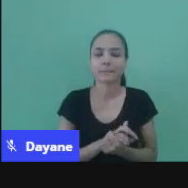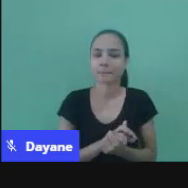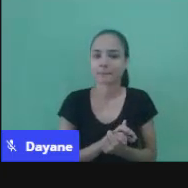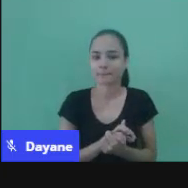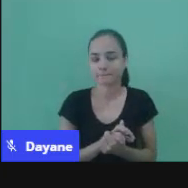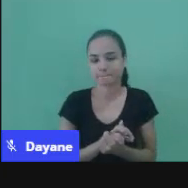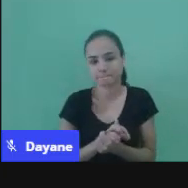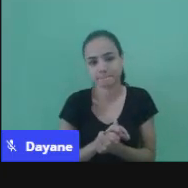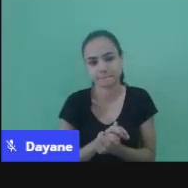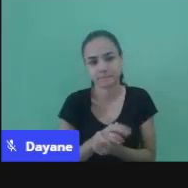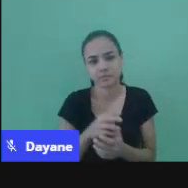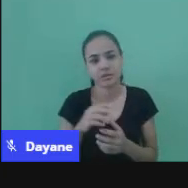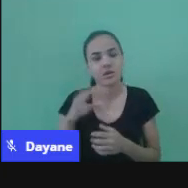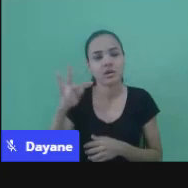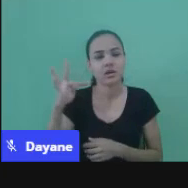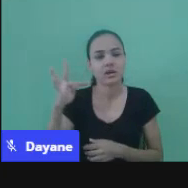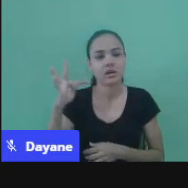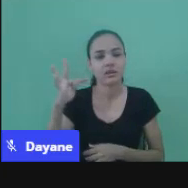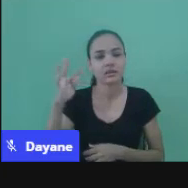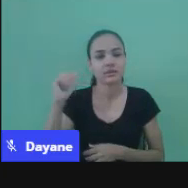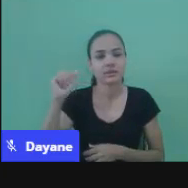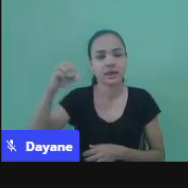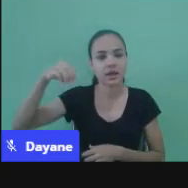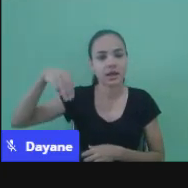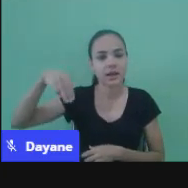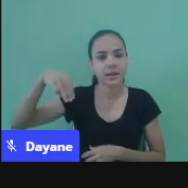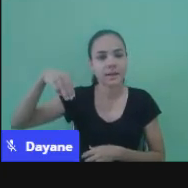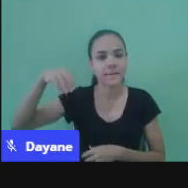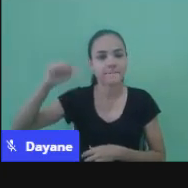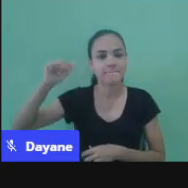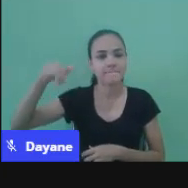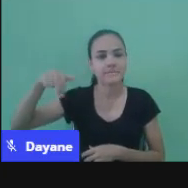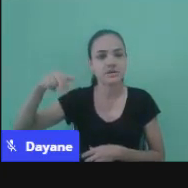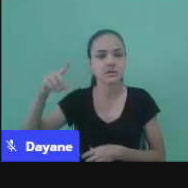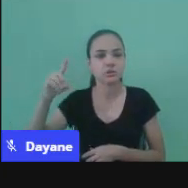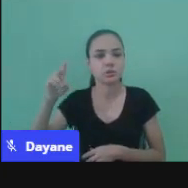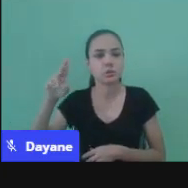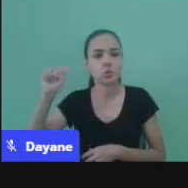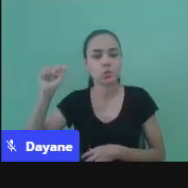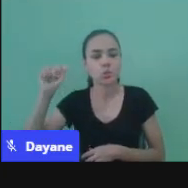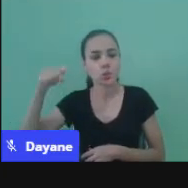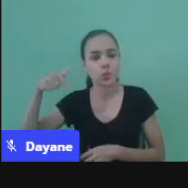conhecido, né, que o tatu canastra, é realmente